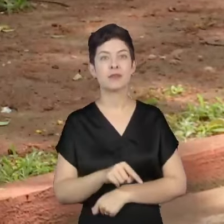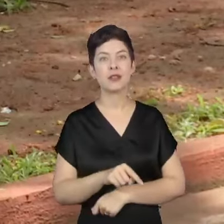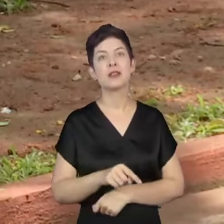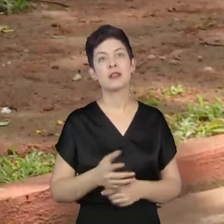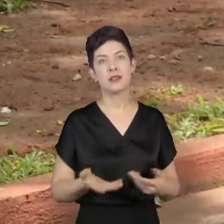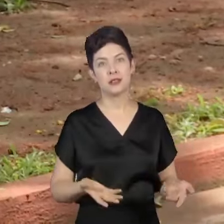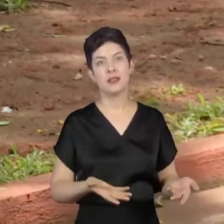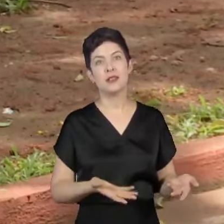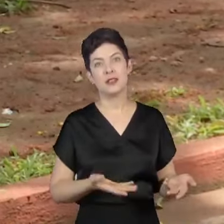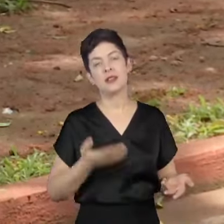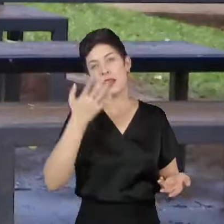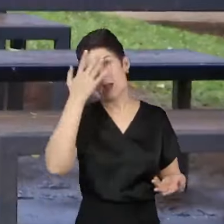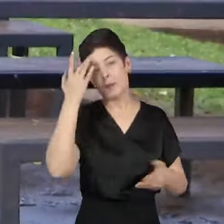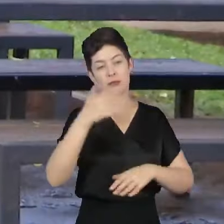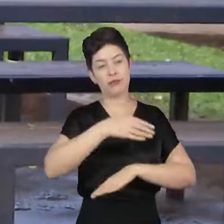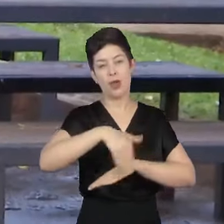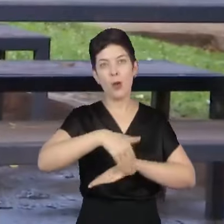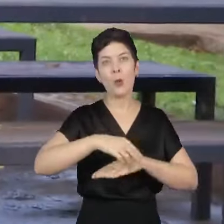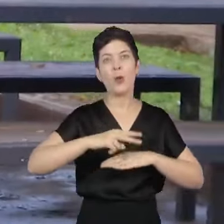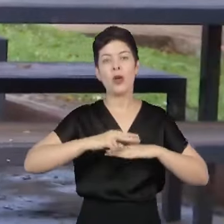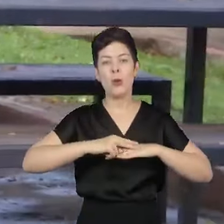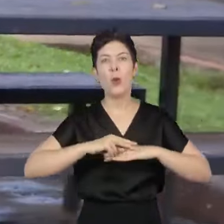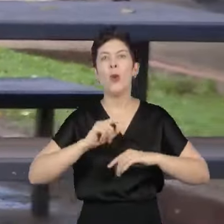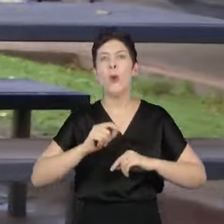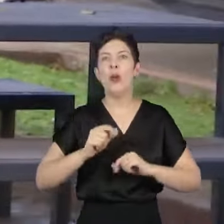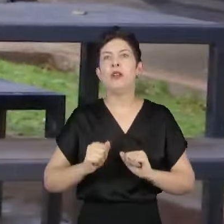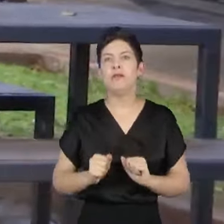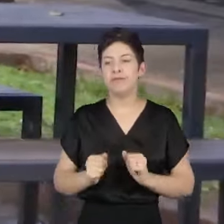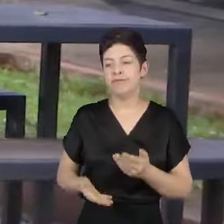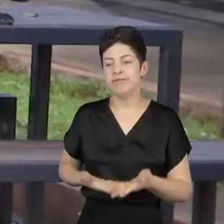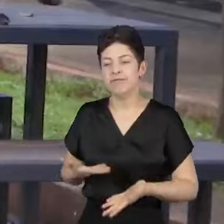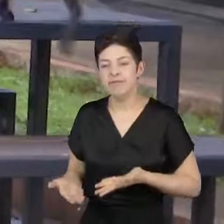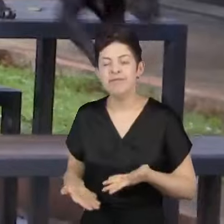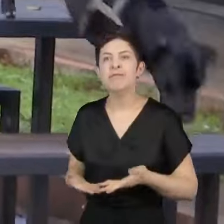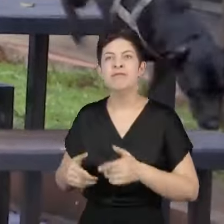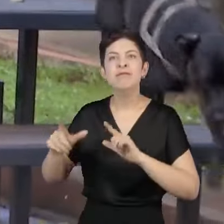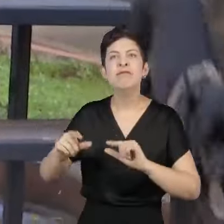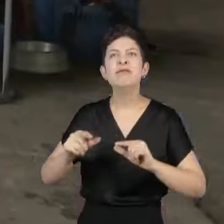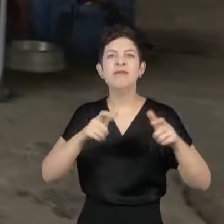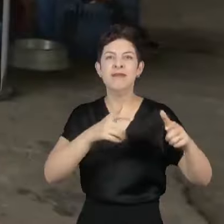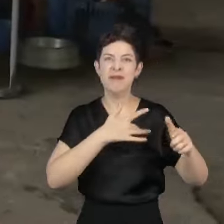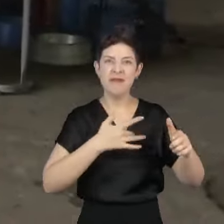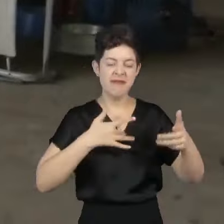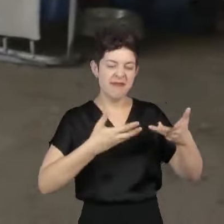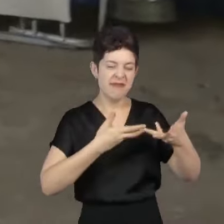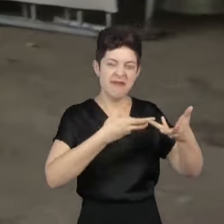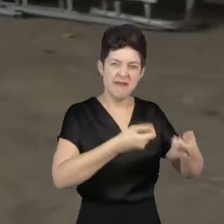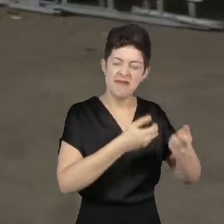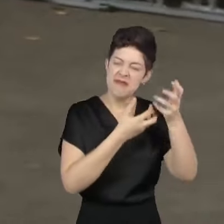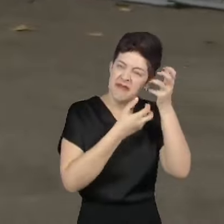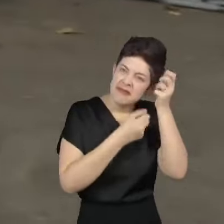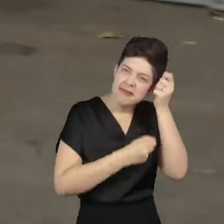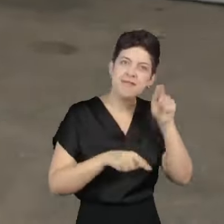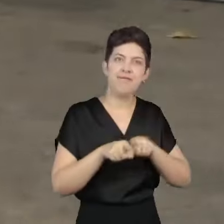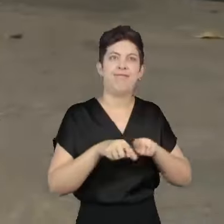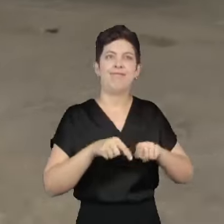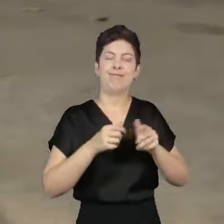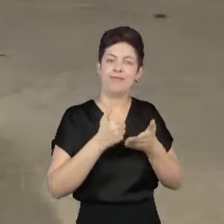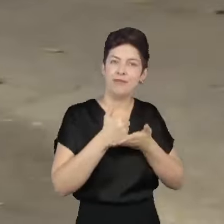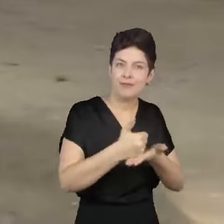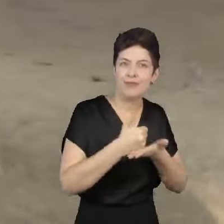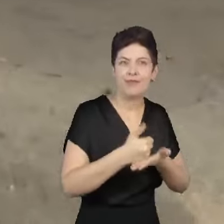em situação de vulnerabilidade, como a redução no uso de serviços de assistência, de saúde e transporte pela falta de